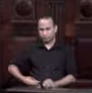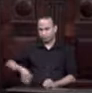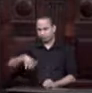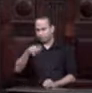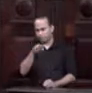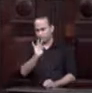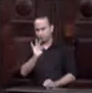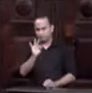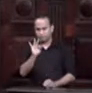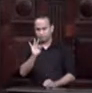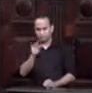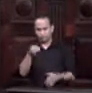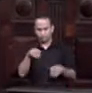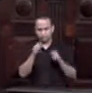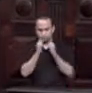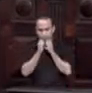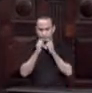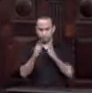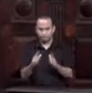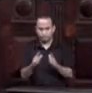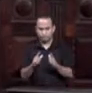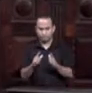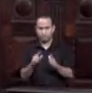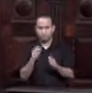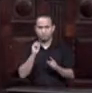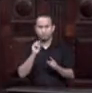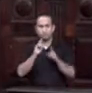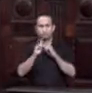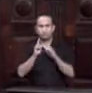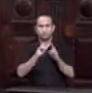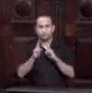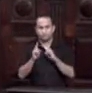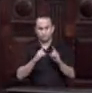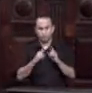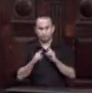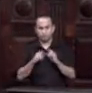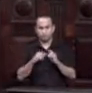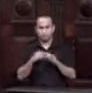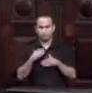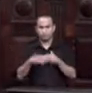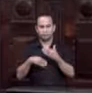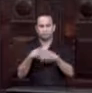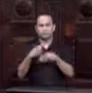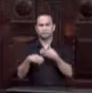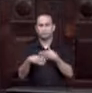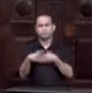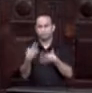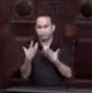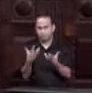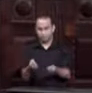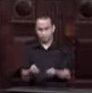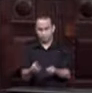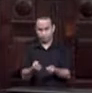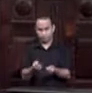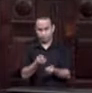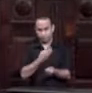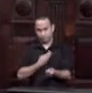imposto a essa casa, em que nem a discussão da prorrogação é aceita pelo governo